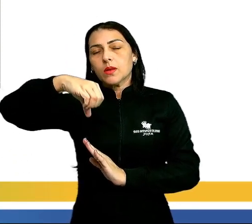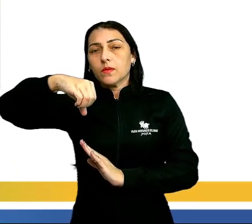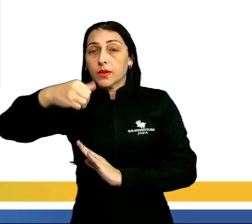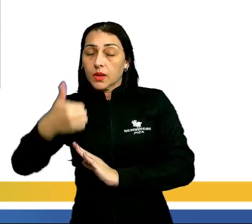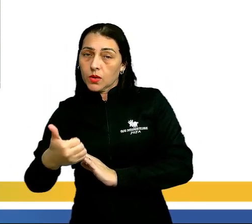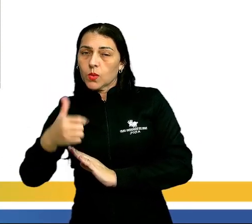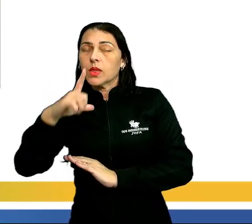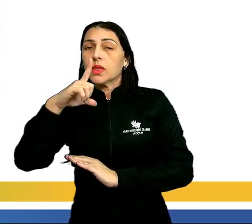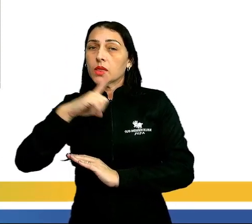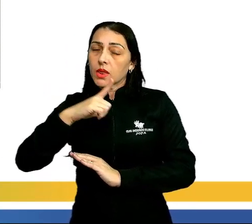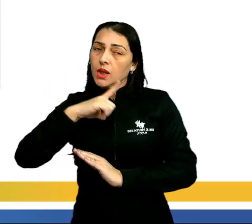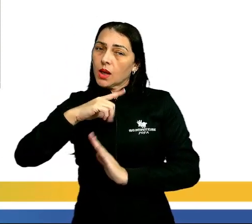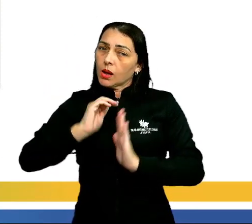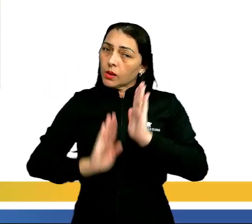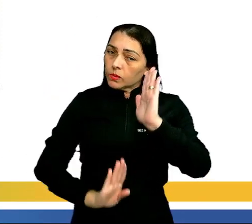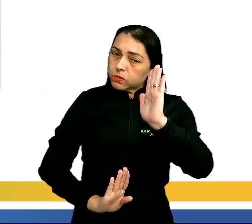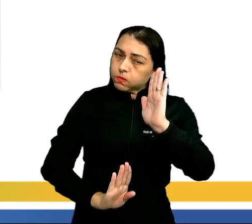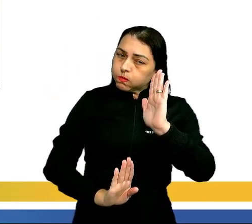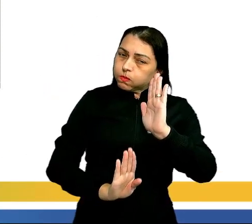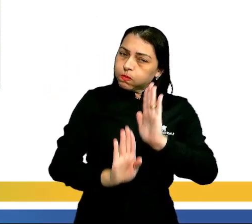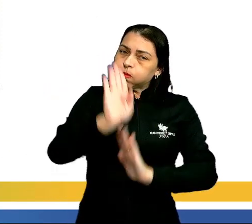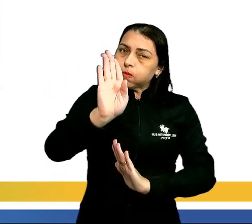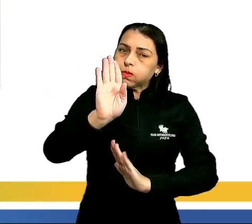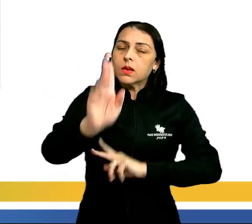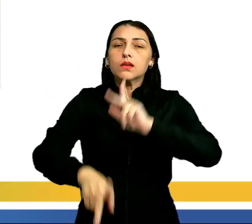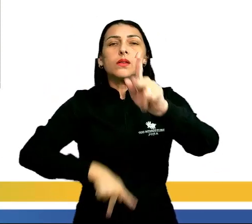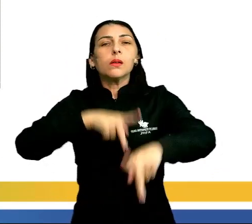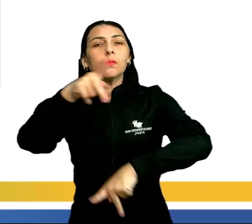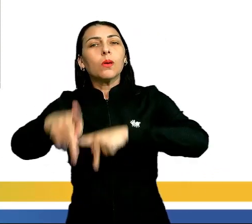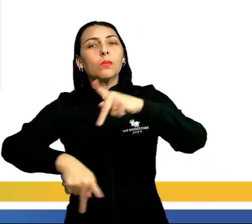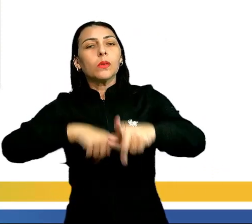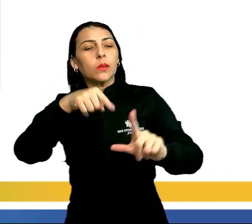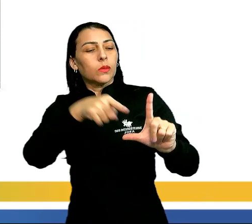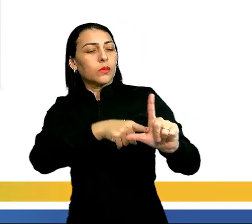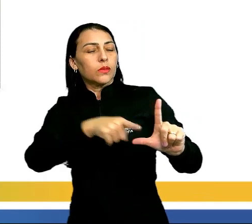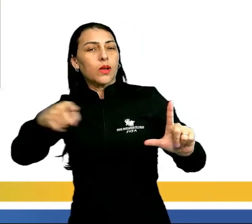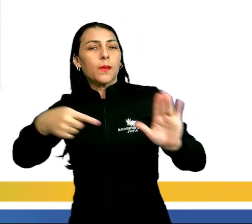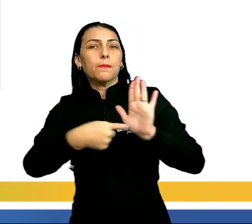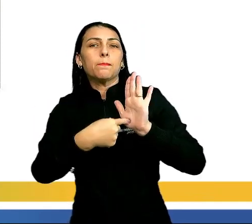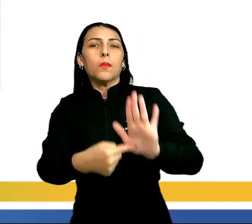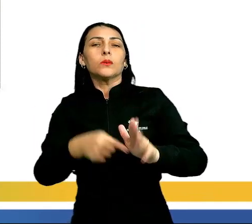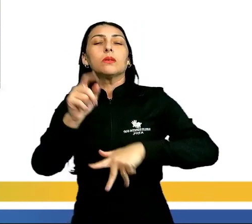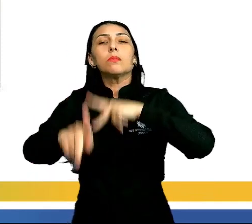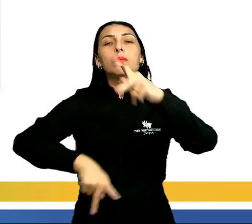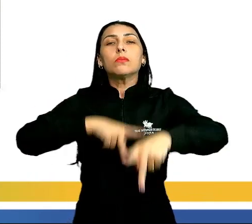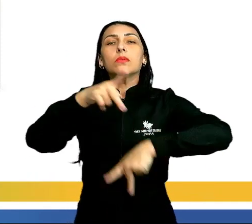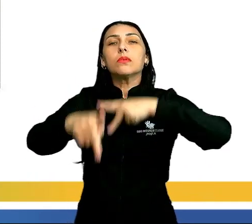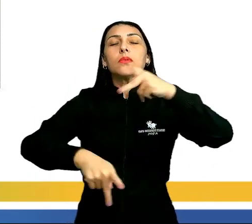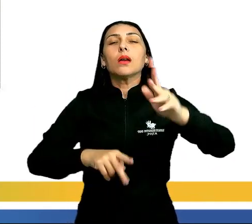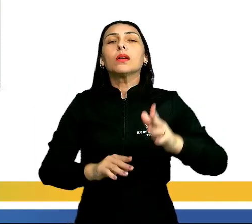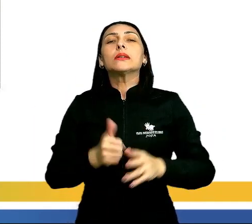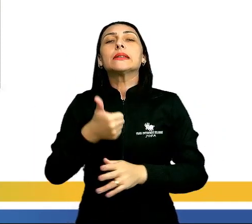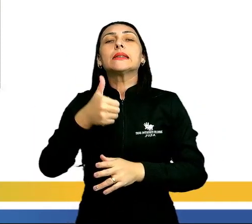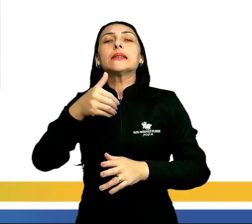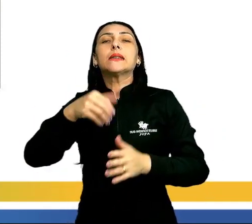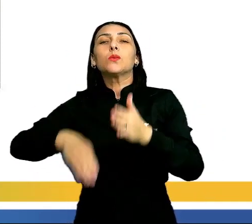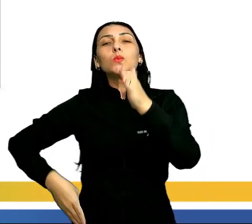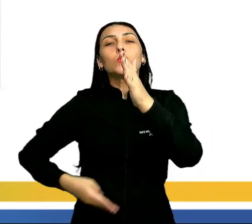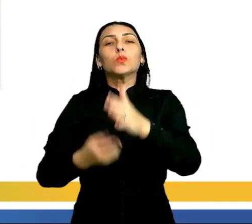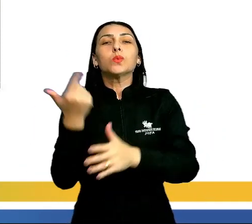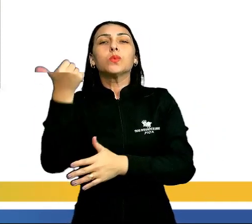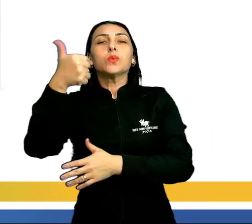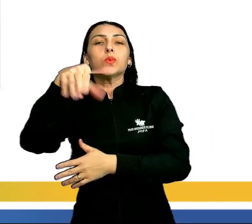1991, a gente teve um grande crescimento da população. O gráfico aqui, inclusive, indica que a população chegou a crescer 10 vezes